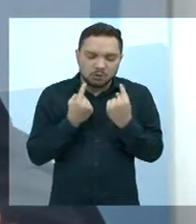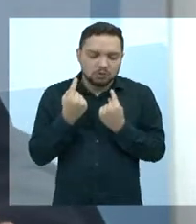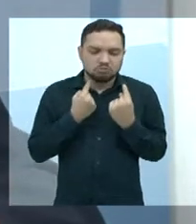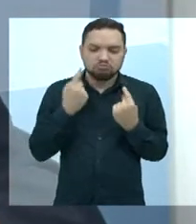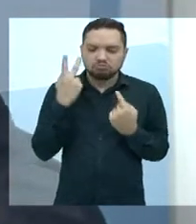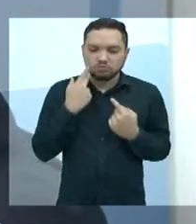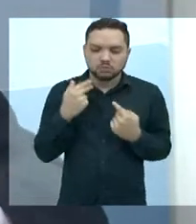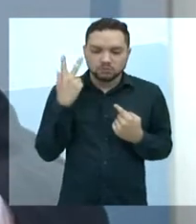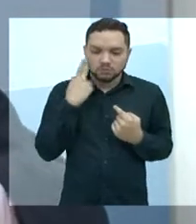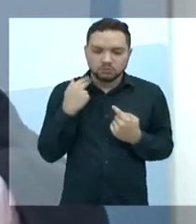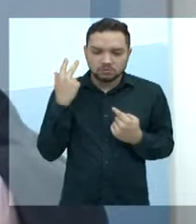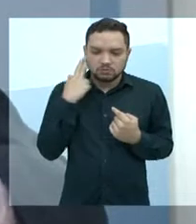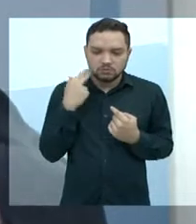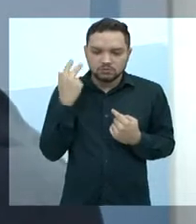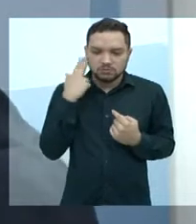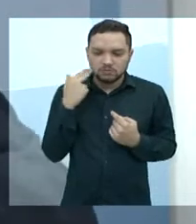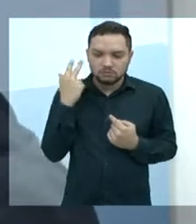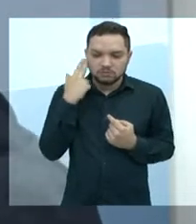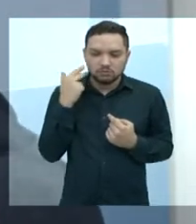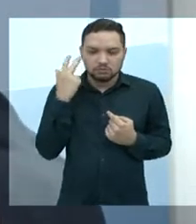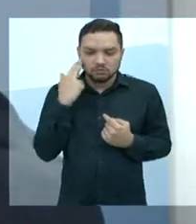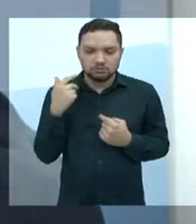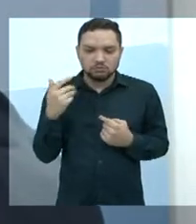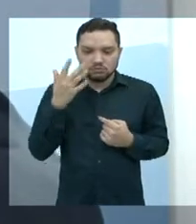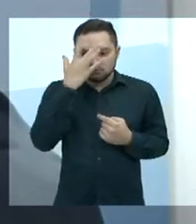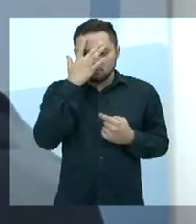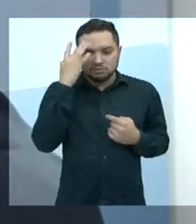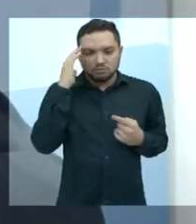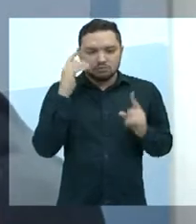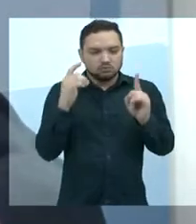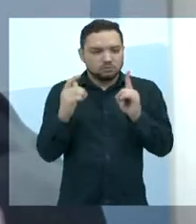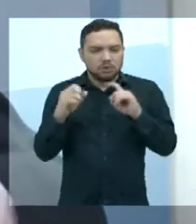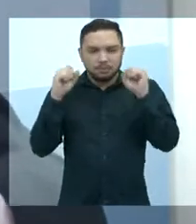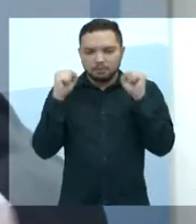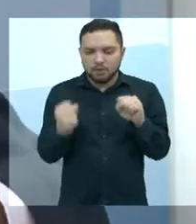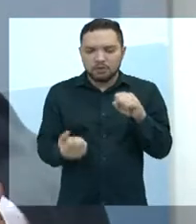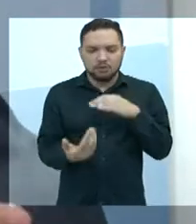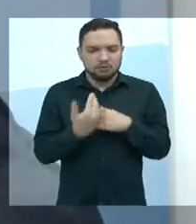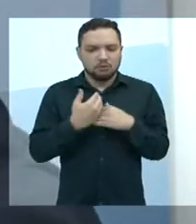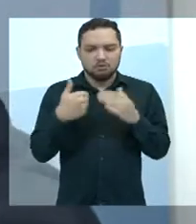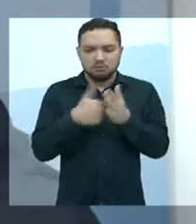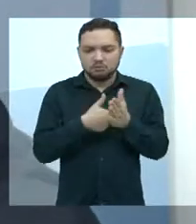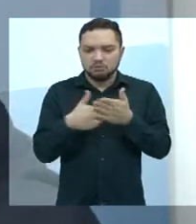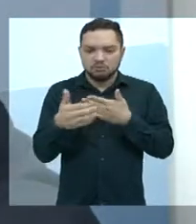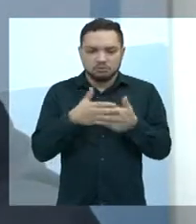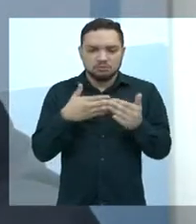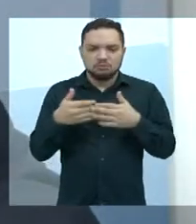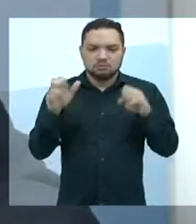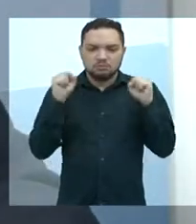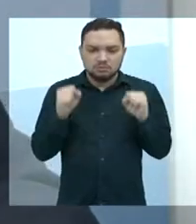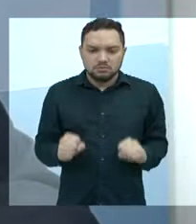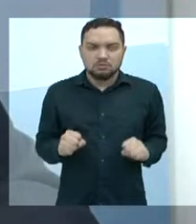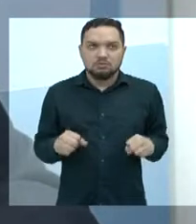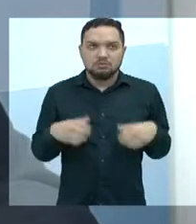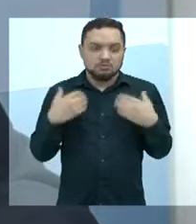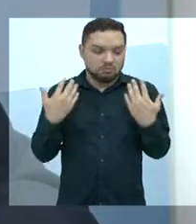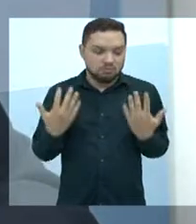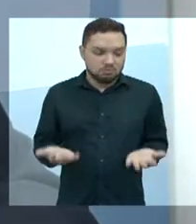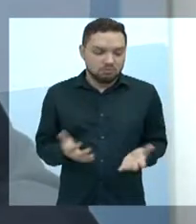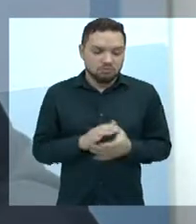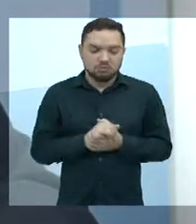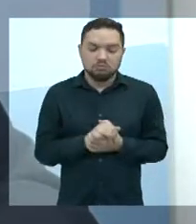muito grande de se dirigir a mim, não tem medo de falar, de perguntar, de pedir. Então,